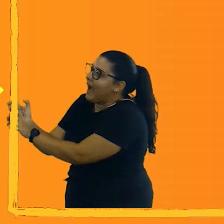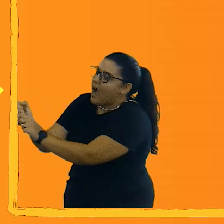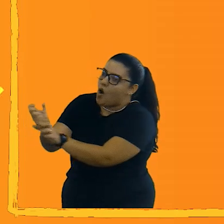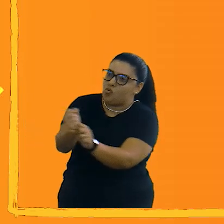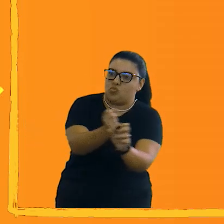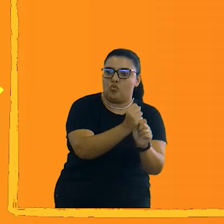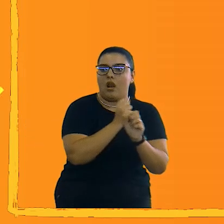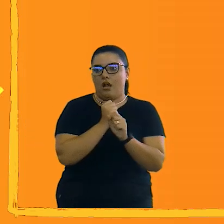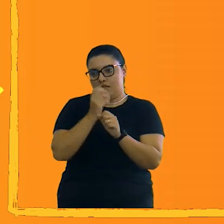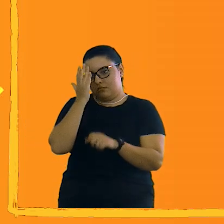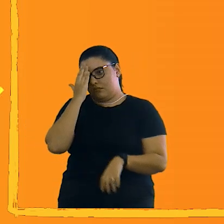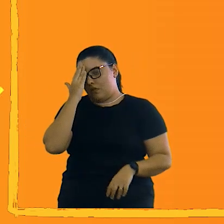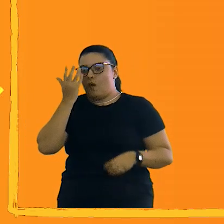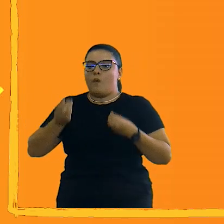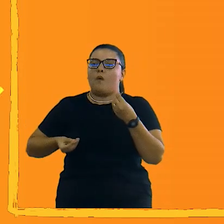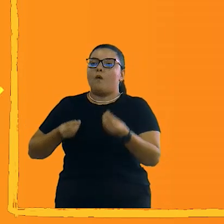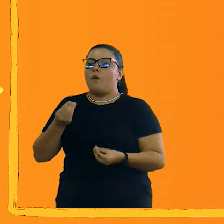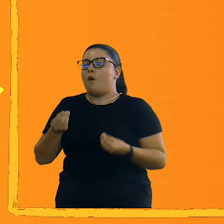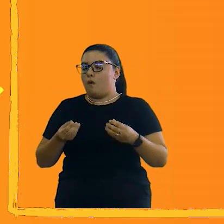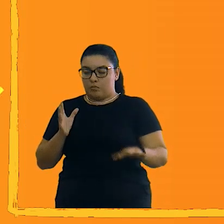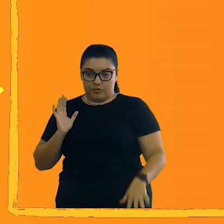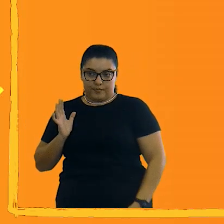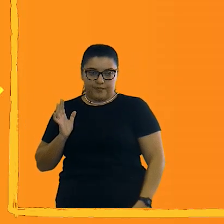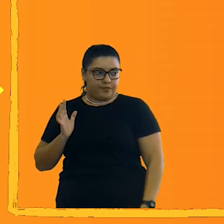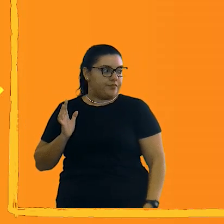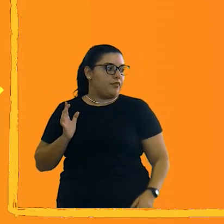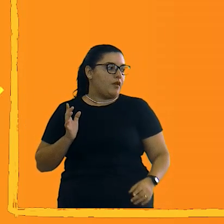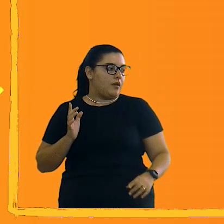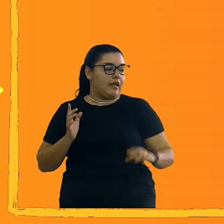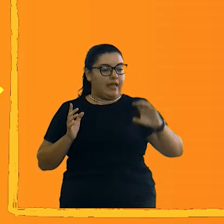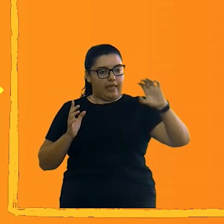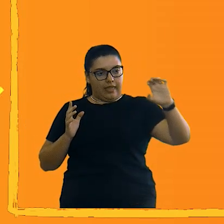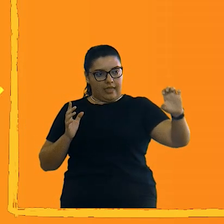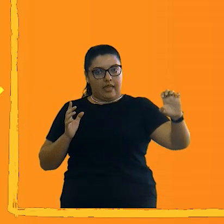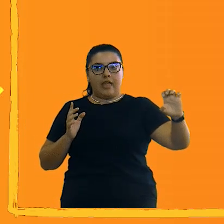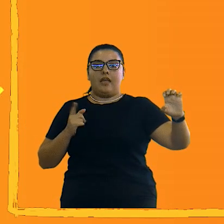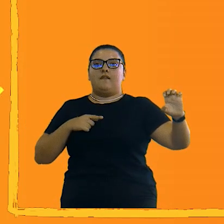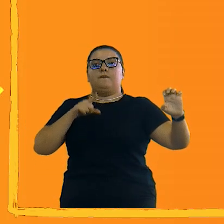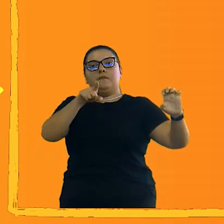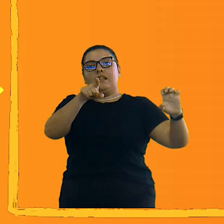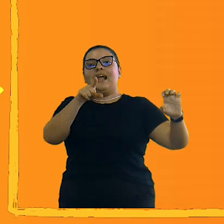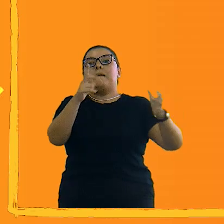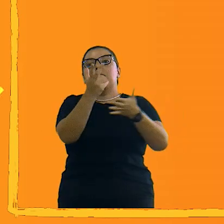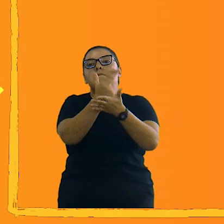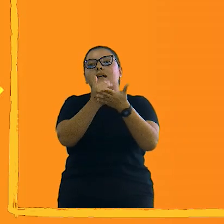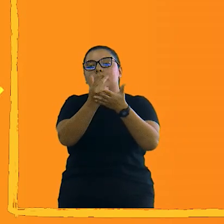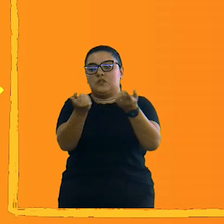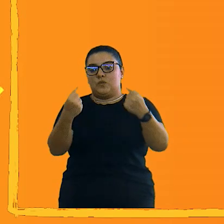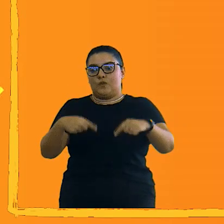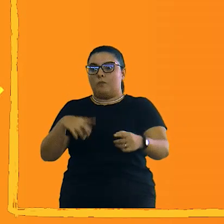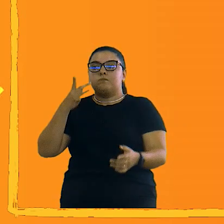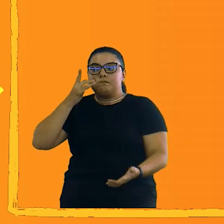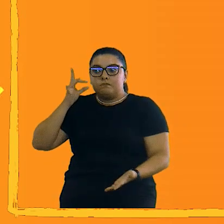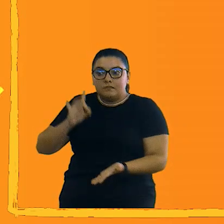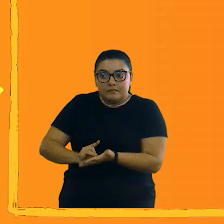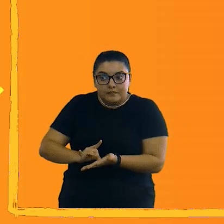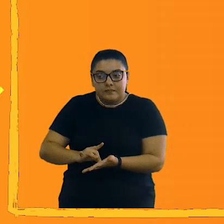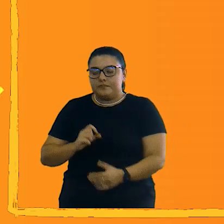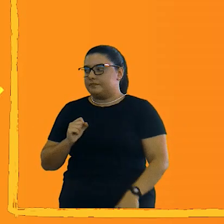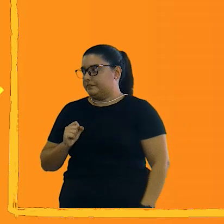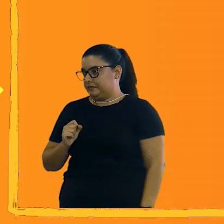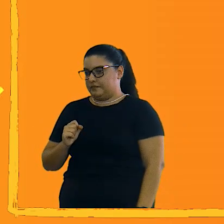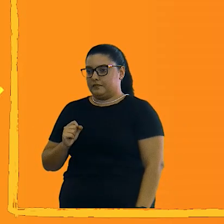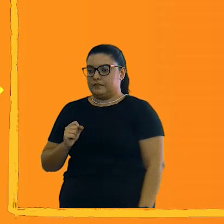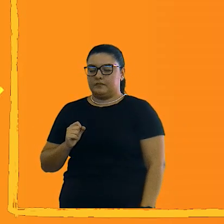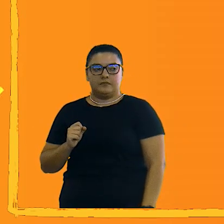quadra como é que ficaria Minha Escala é isso que quero como observação pessoal anota